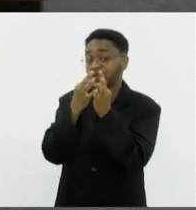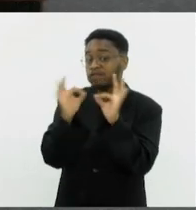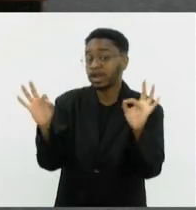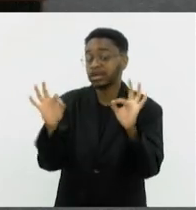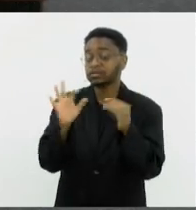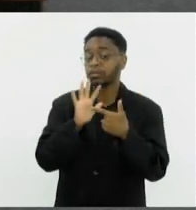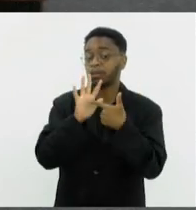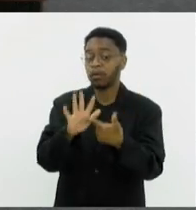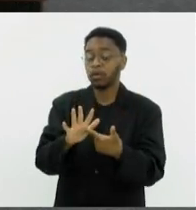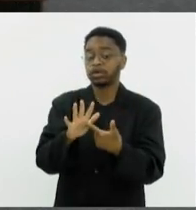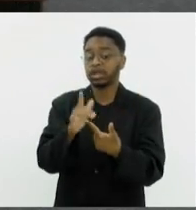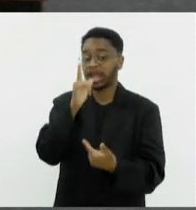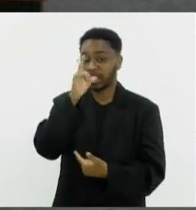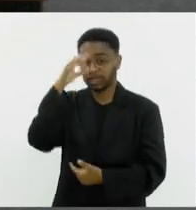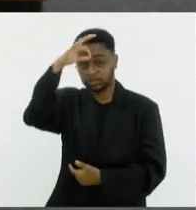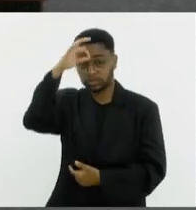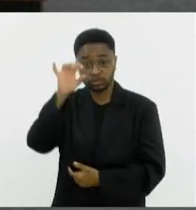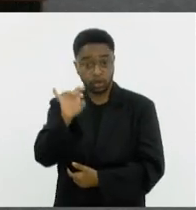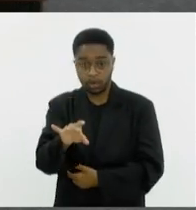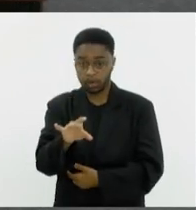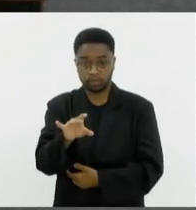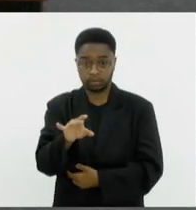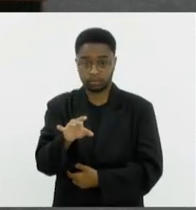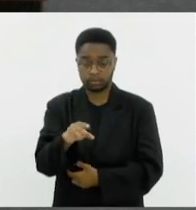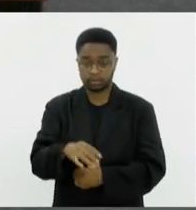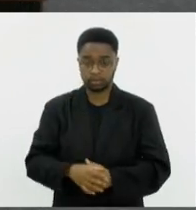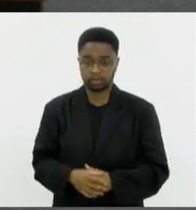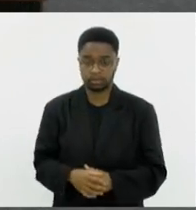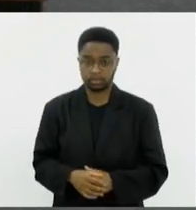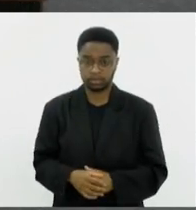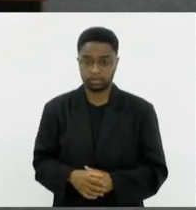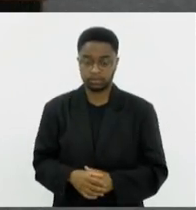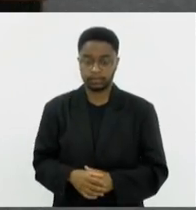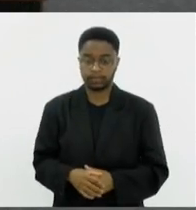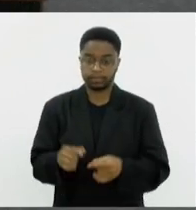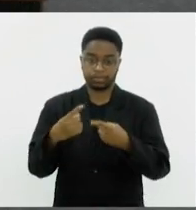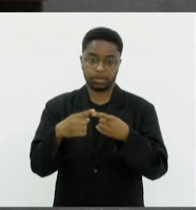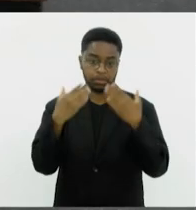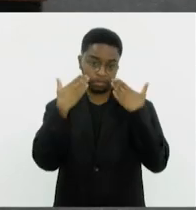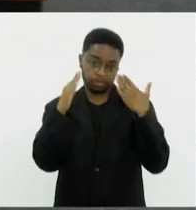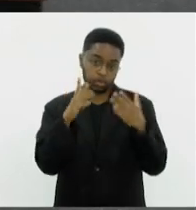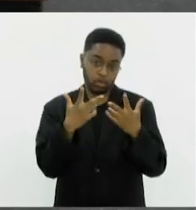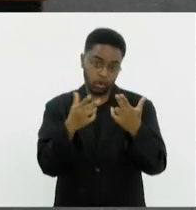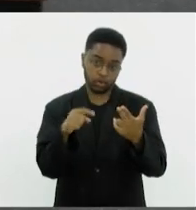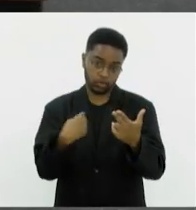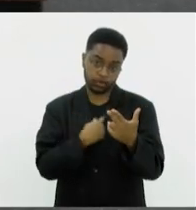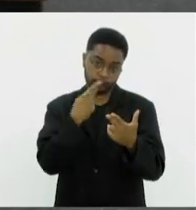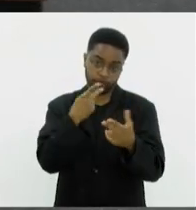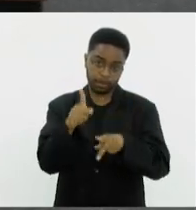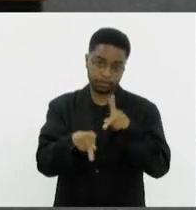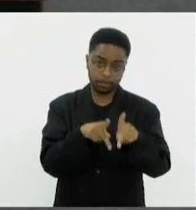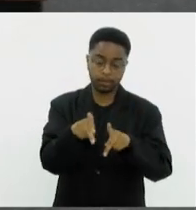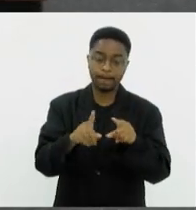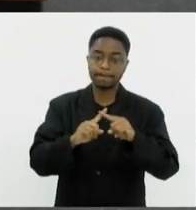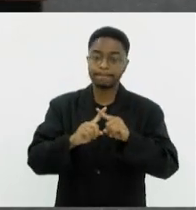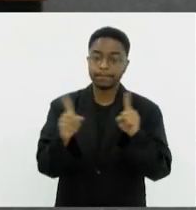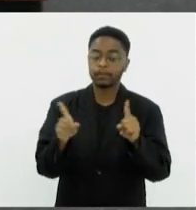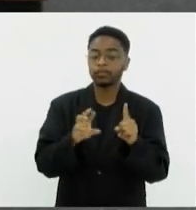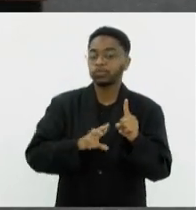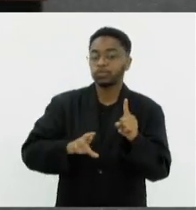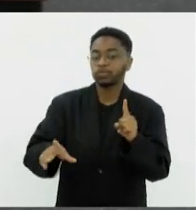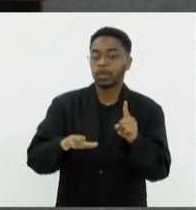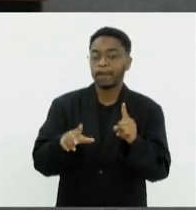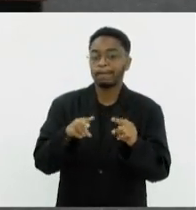órgãos sexuais são citados de forma vulgar, né? De forma que a gente usa no popular. Não, não necessariamente